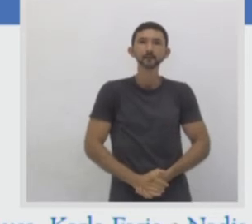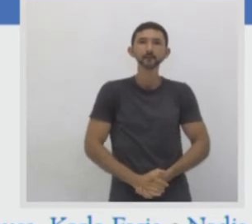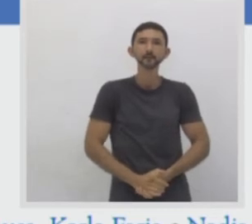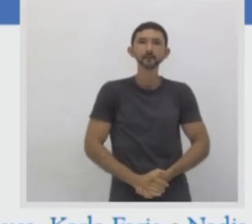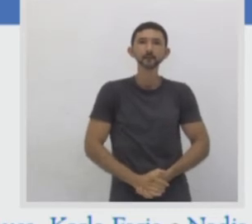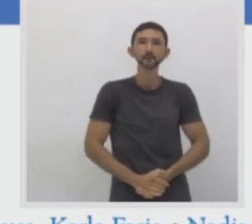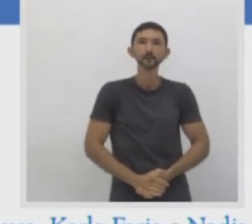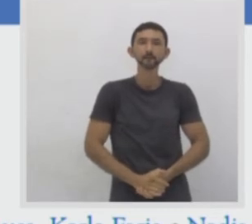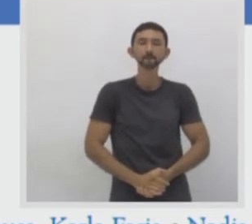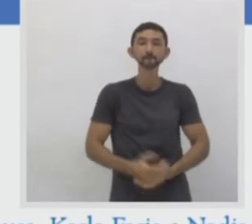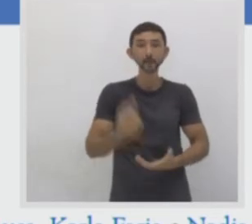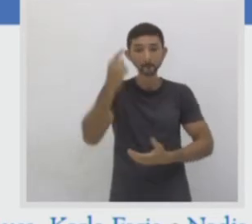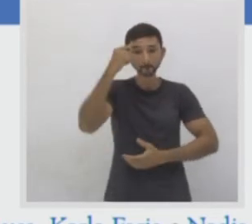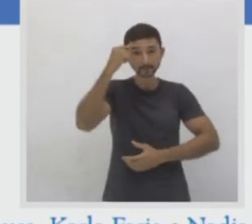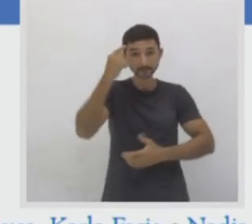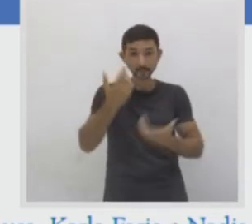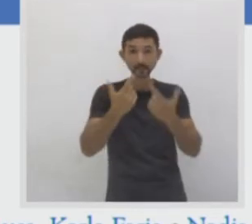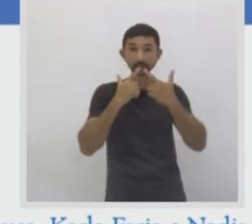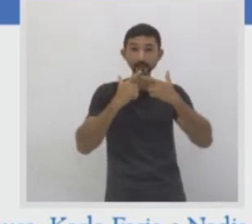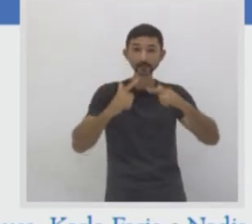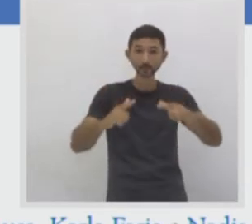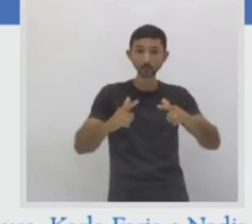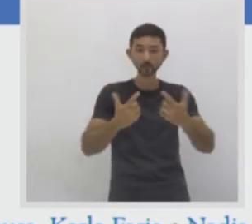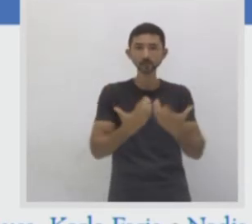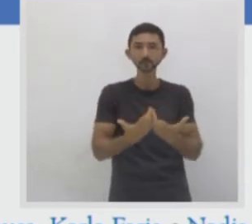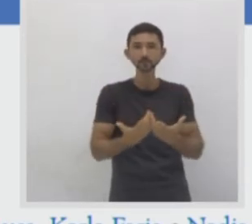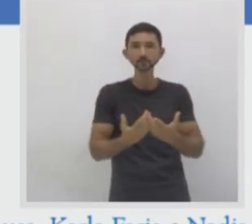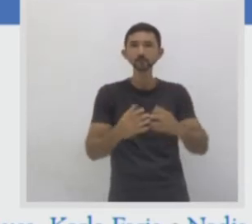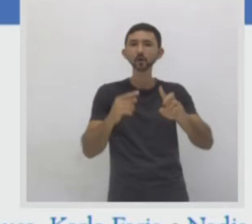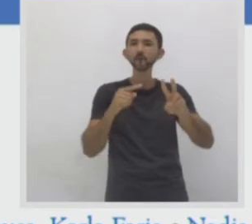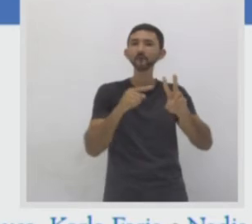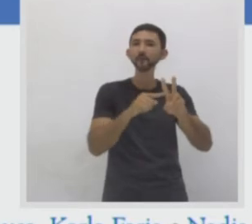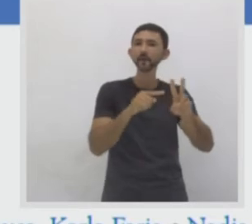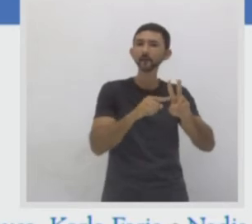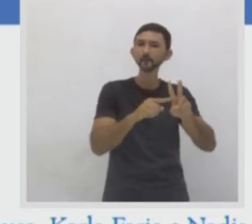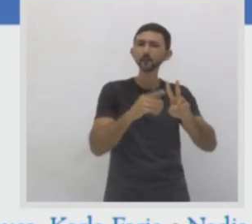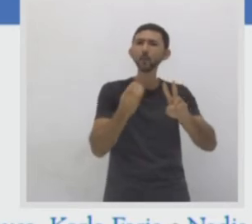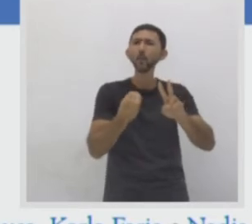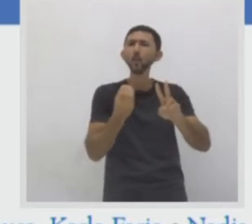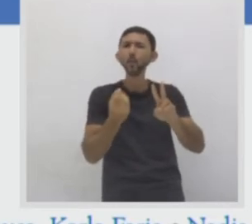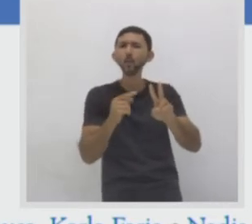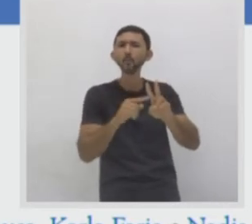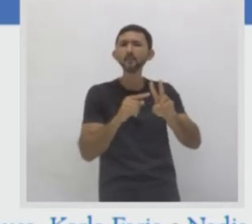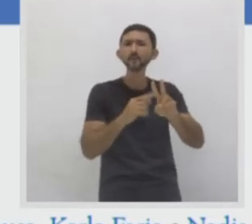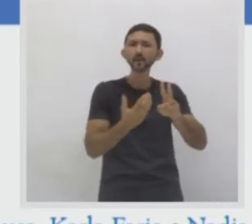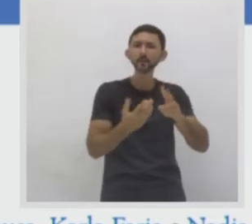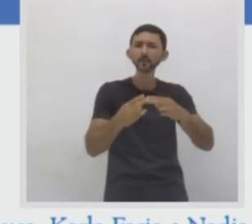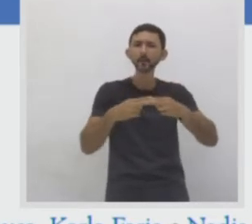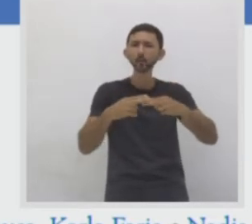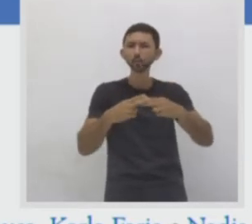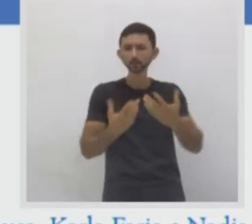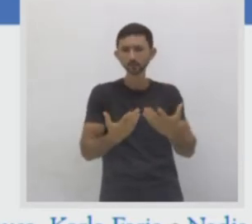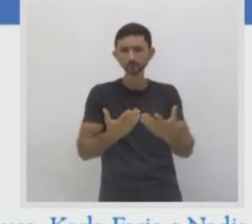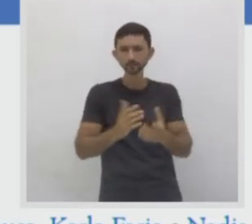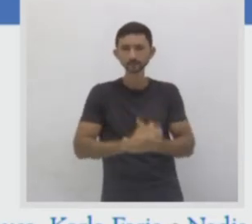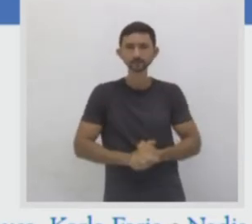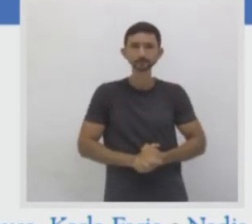linguagem, mais uma vez no verbo. Como é que esse verbo é utilizado nessa